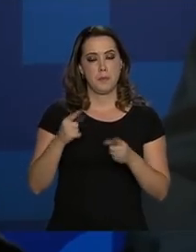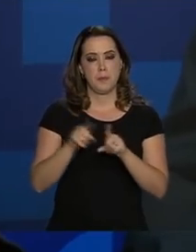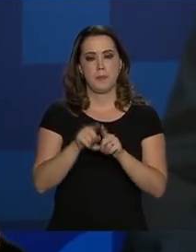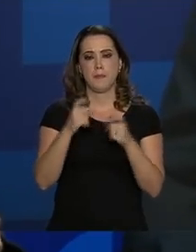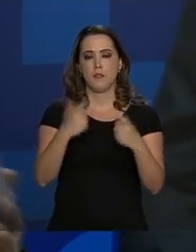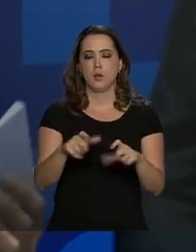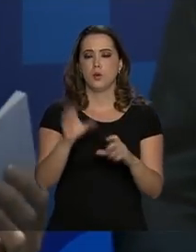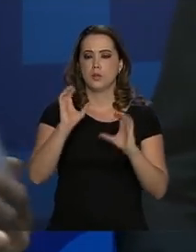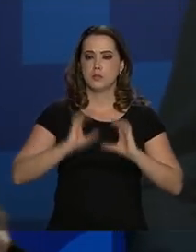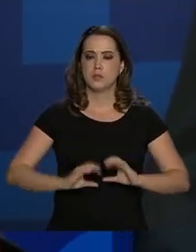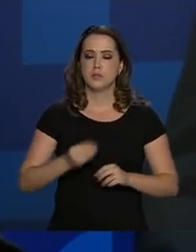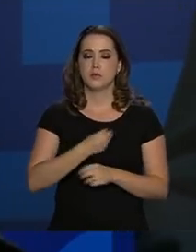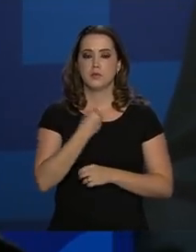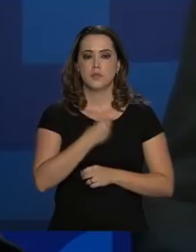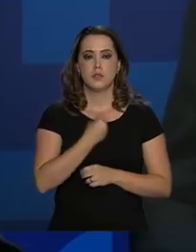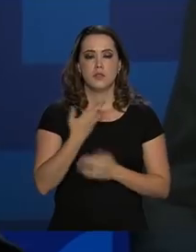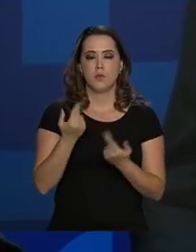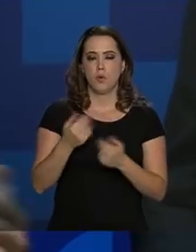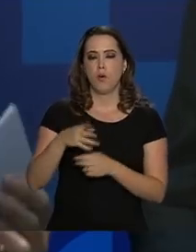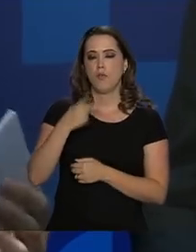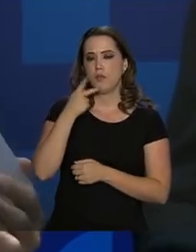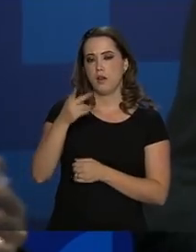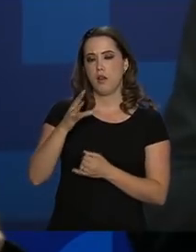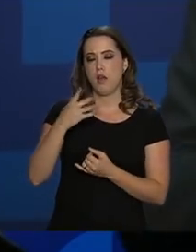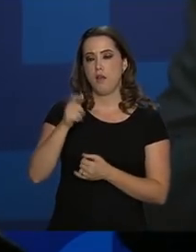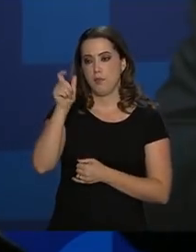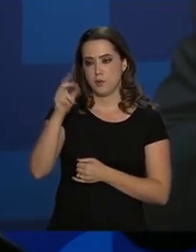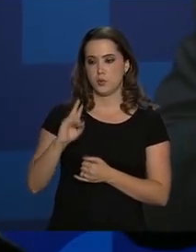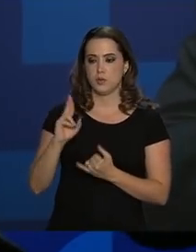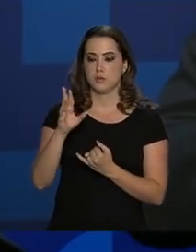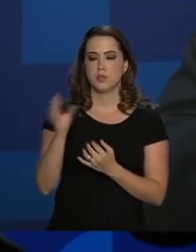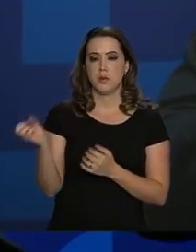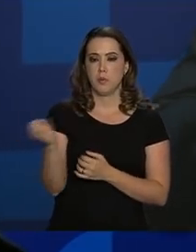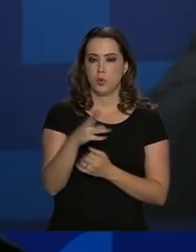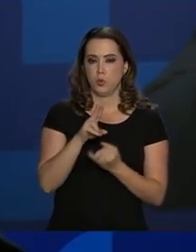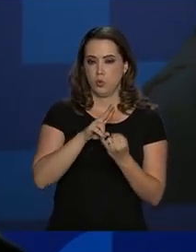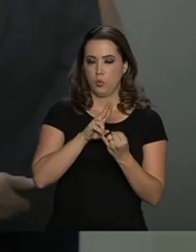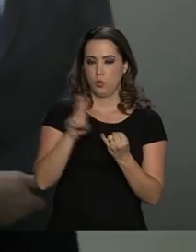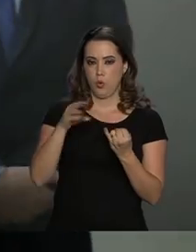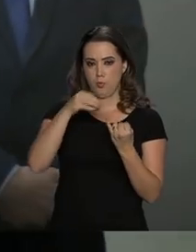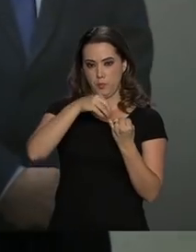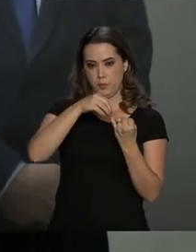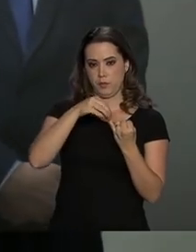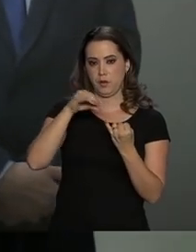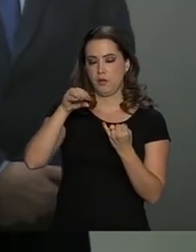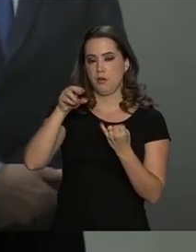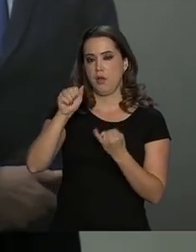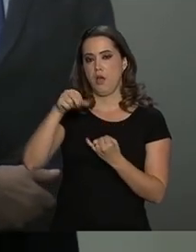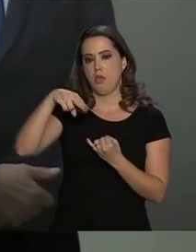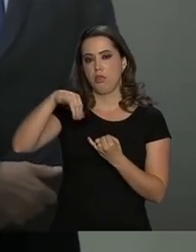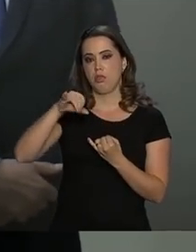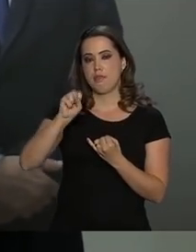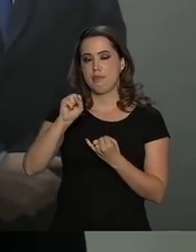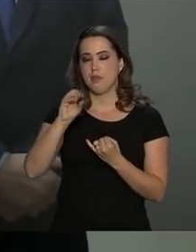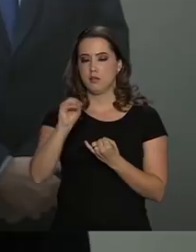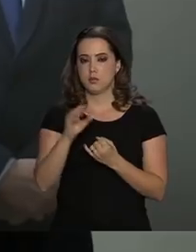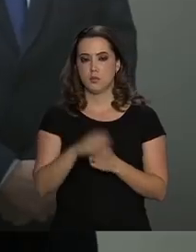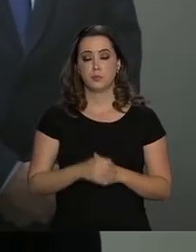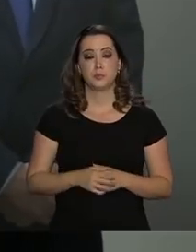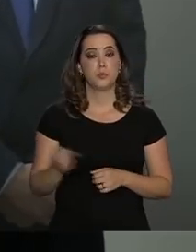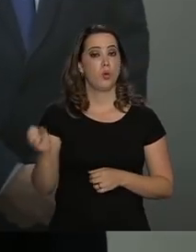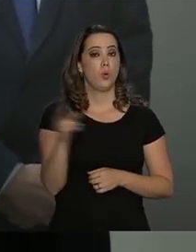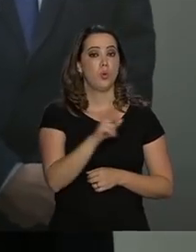onde o cidadão mora como pensava nício Teixeira que deu nome a este Instituto para o novo presidente do INEP A